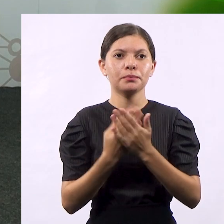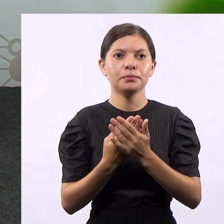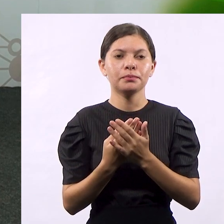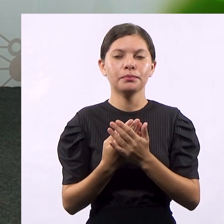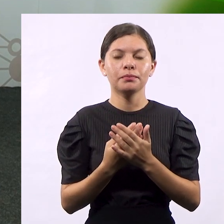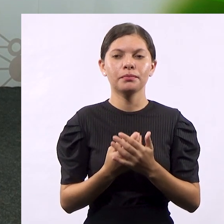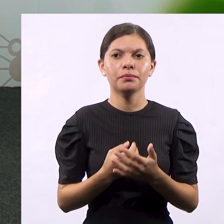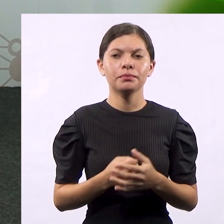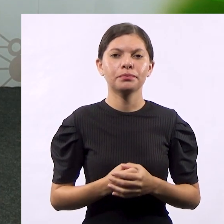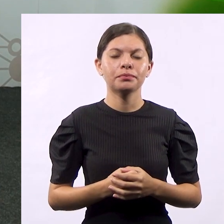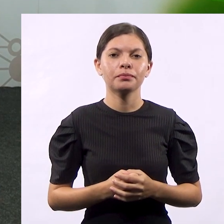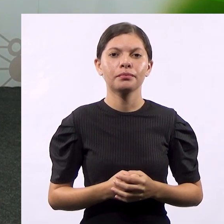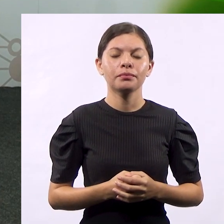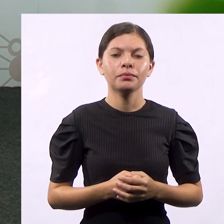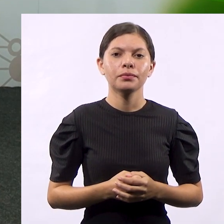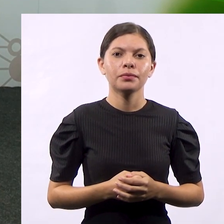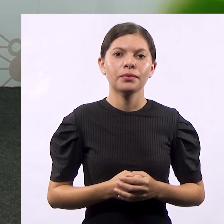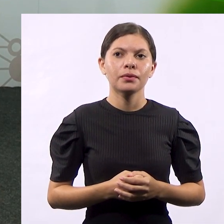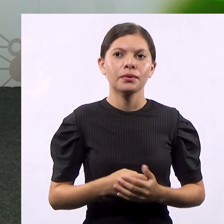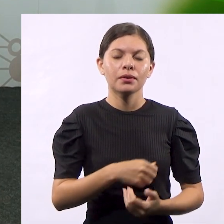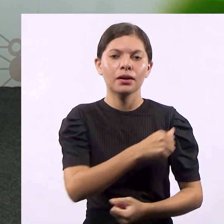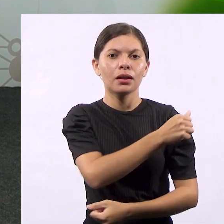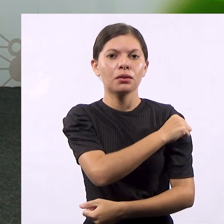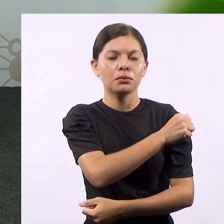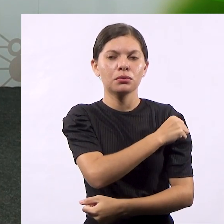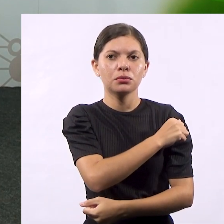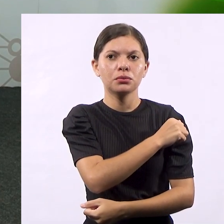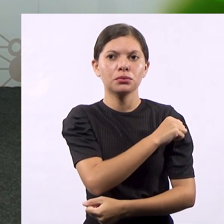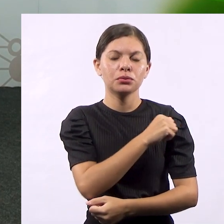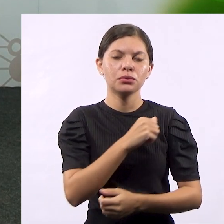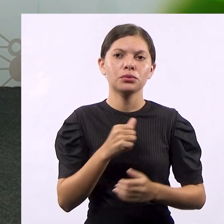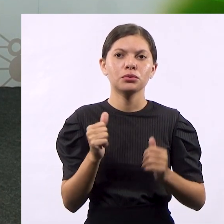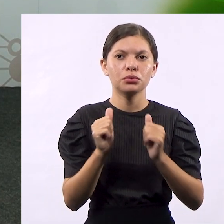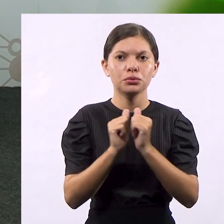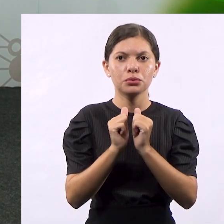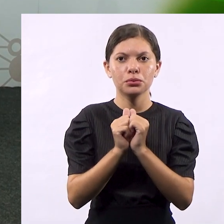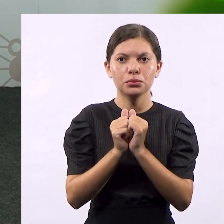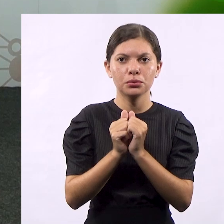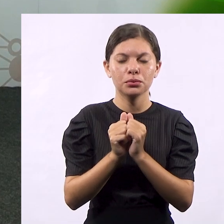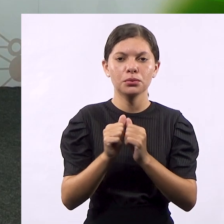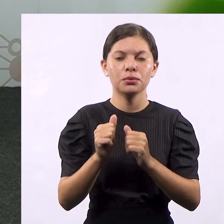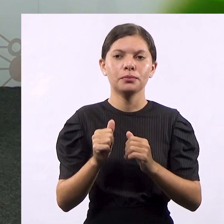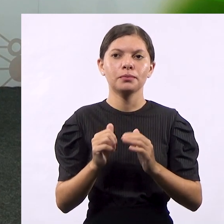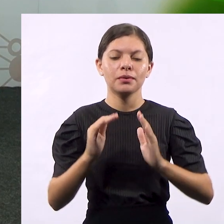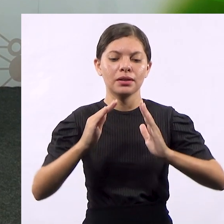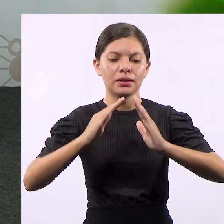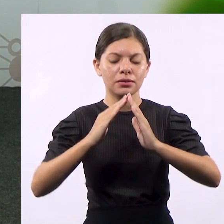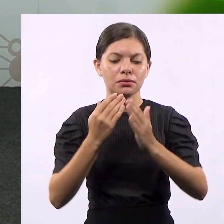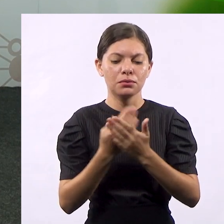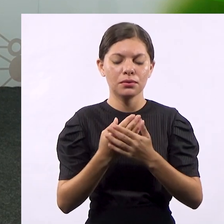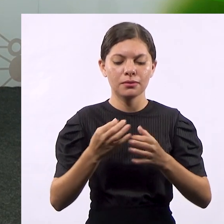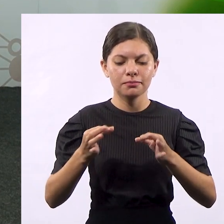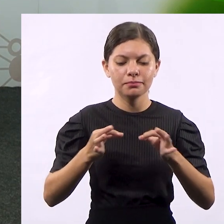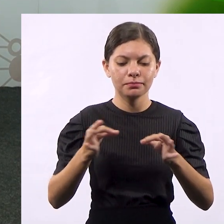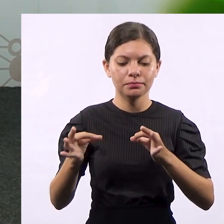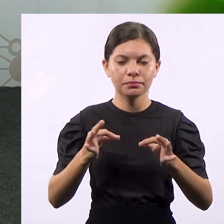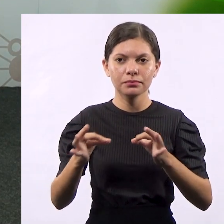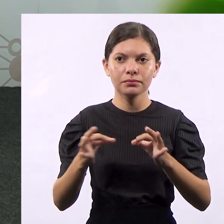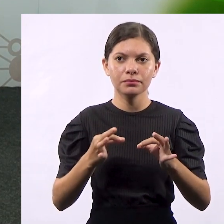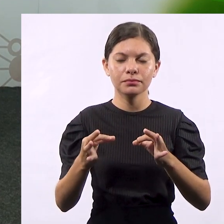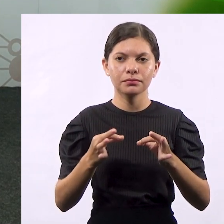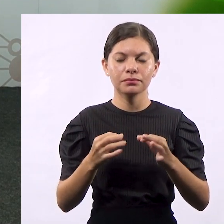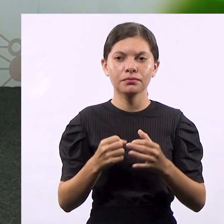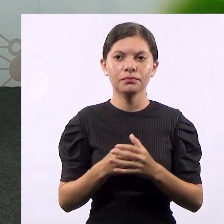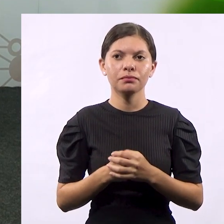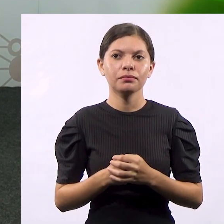têm acompanhado na disciplina de gestão escolar, né, a escola como uma organização, né?